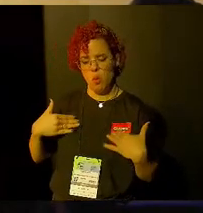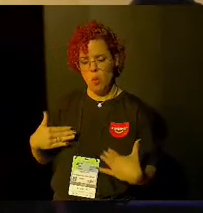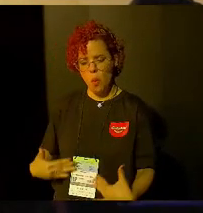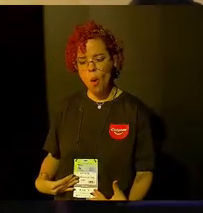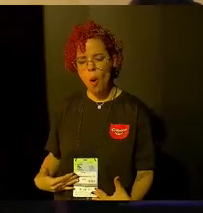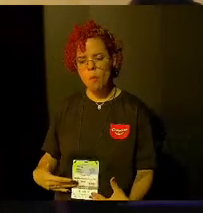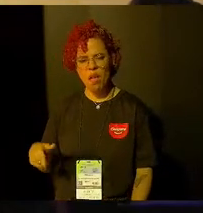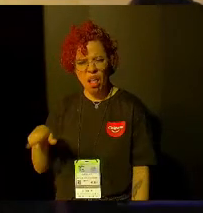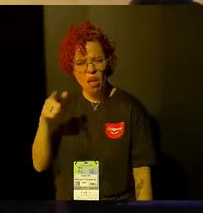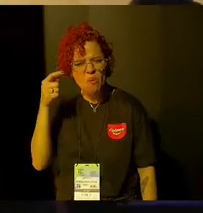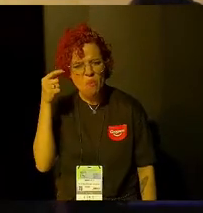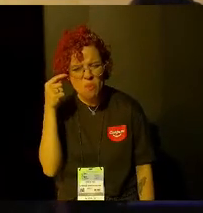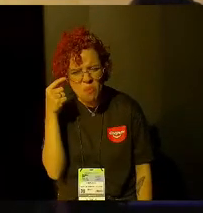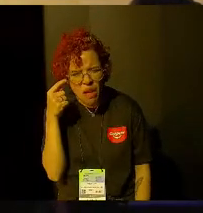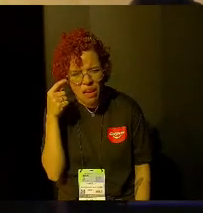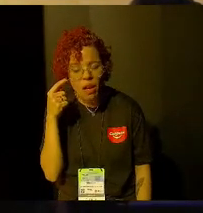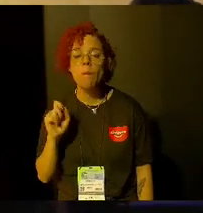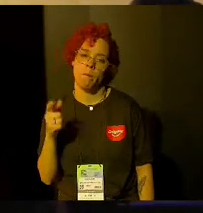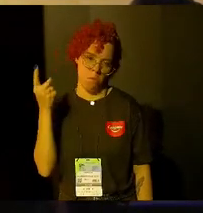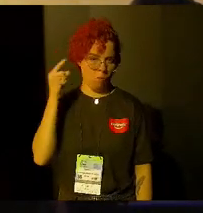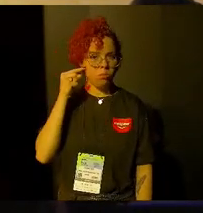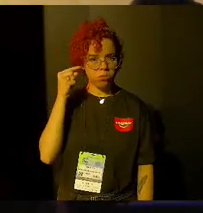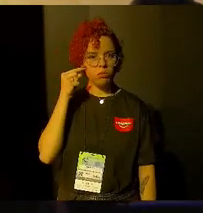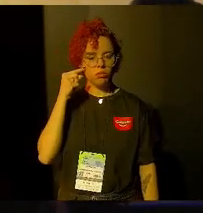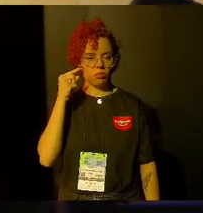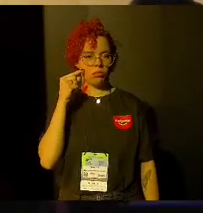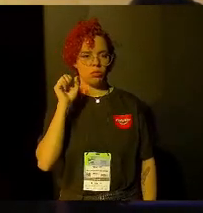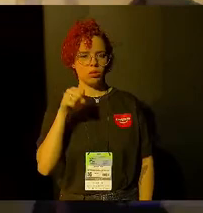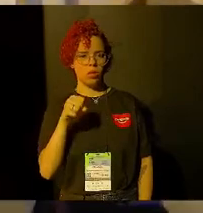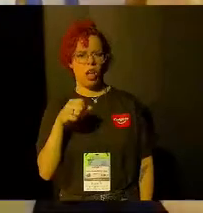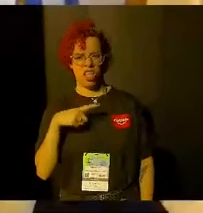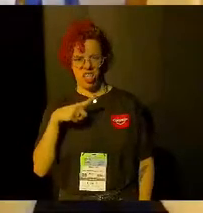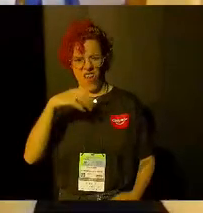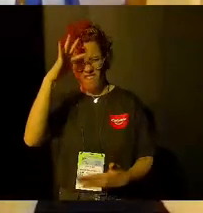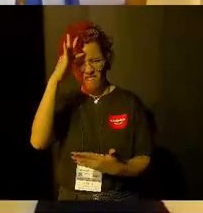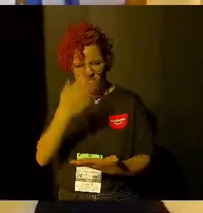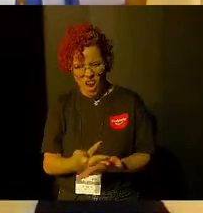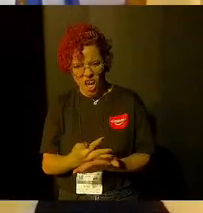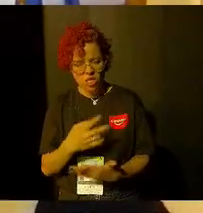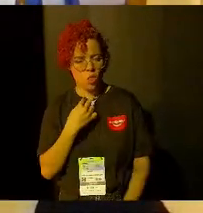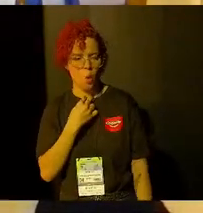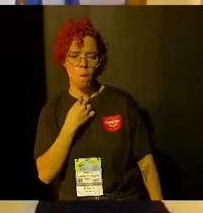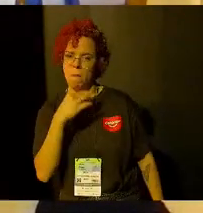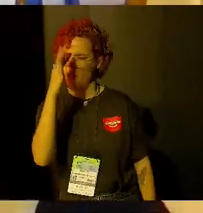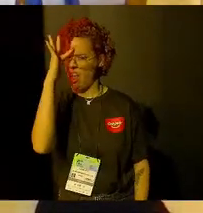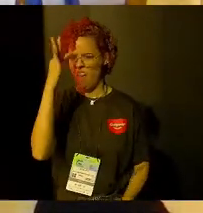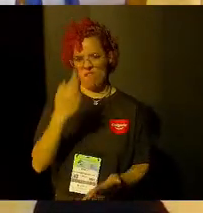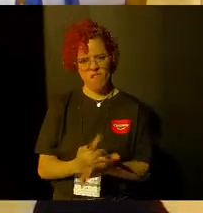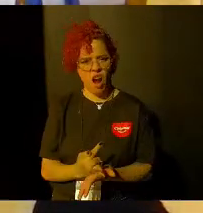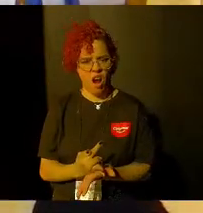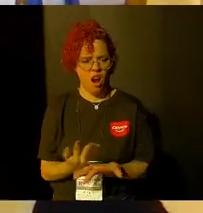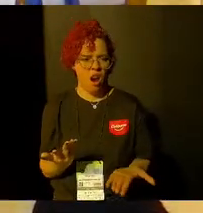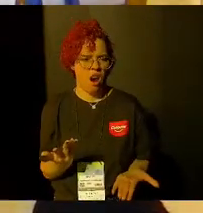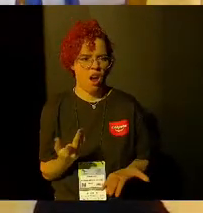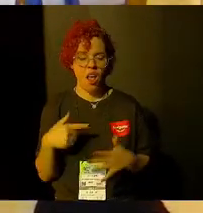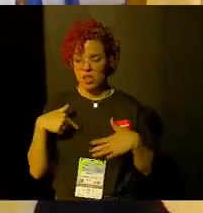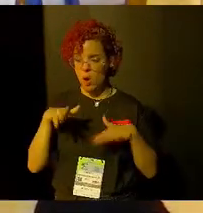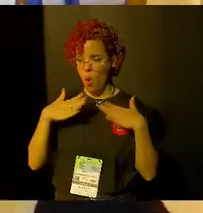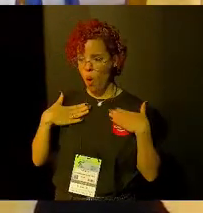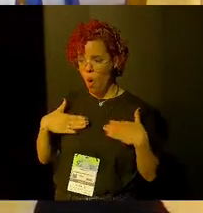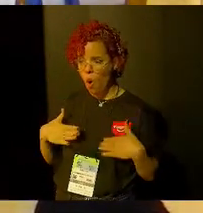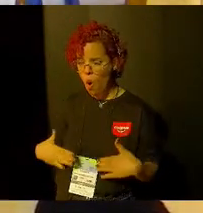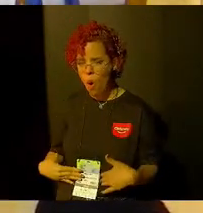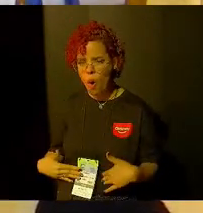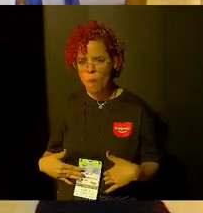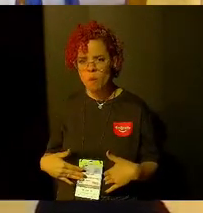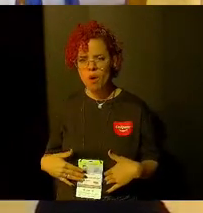ele pensa pensa esse corpo aí tem fé não pode ter fé esse corpo aí ele é capaz